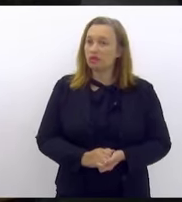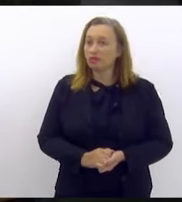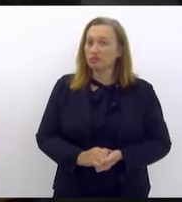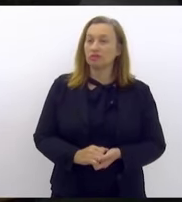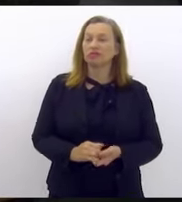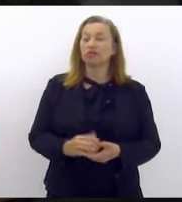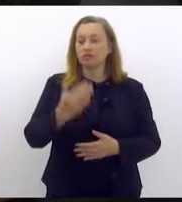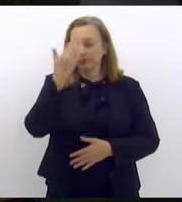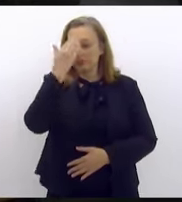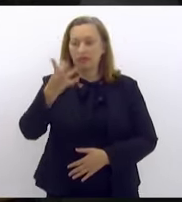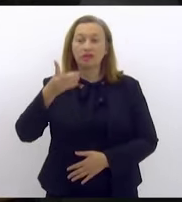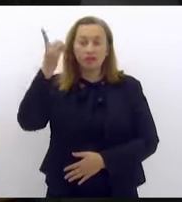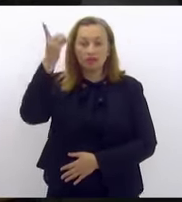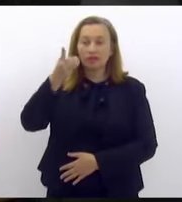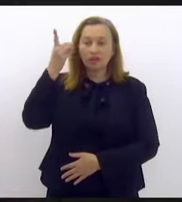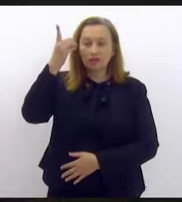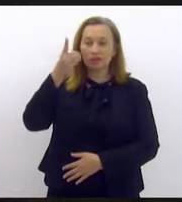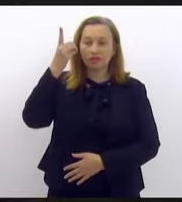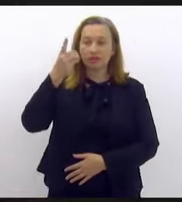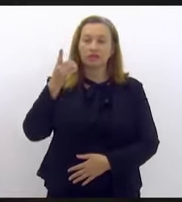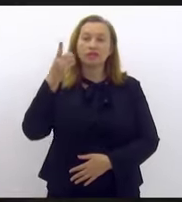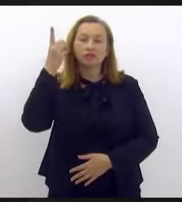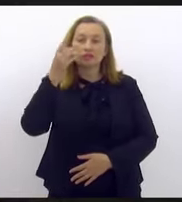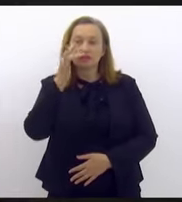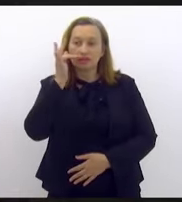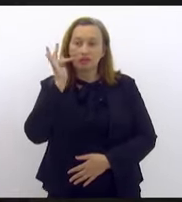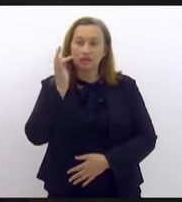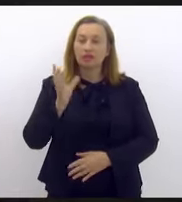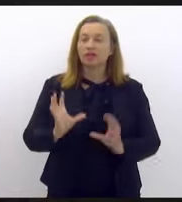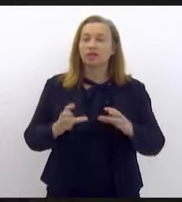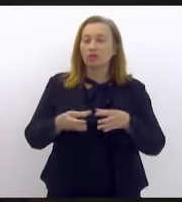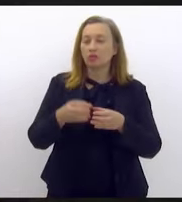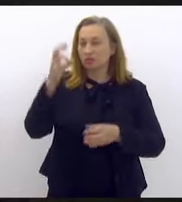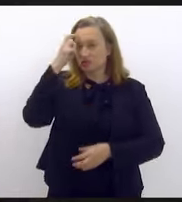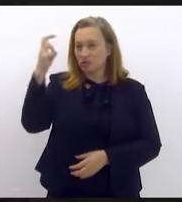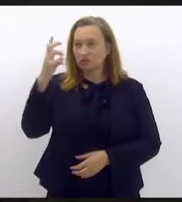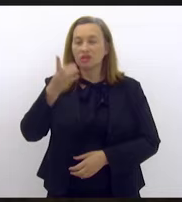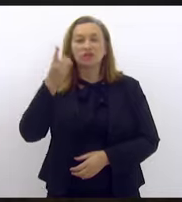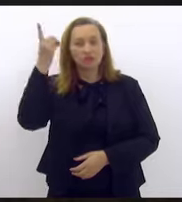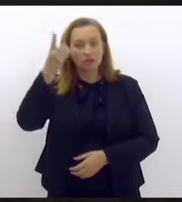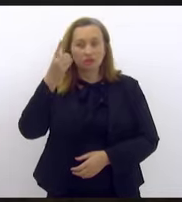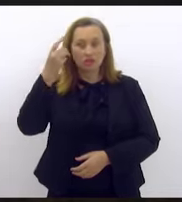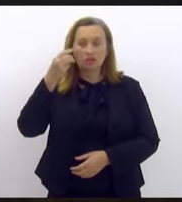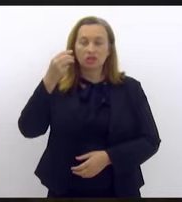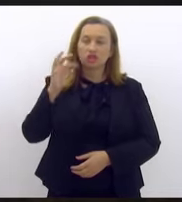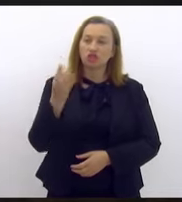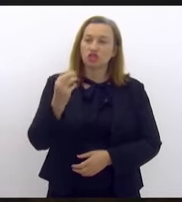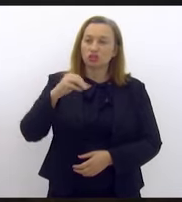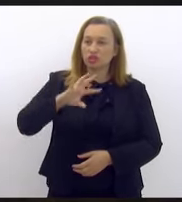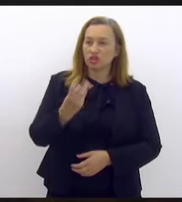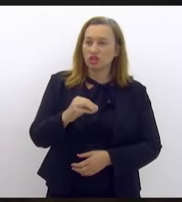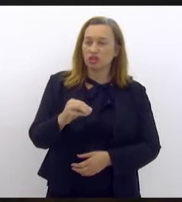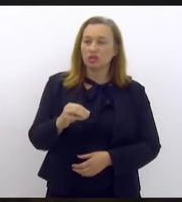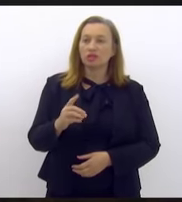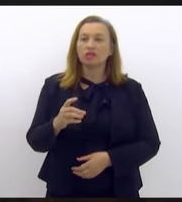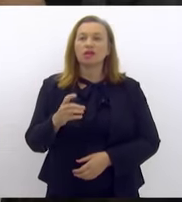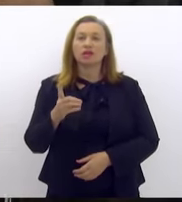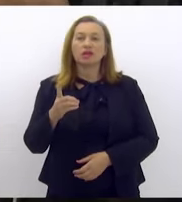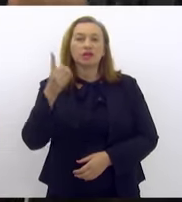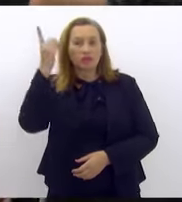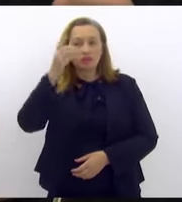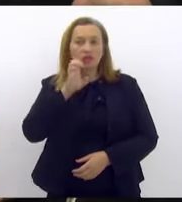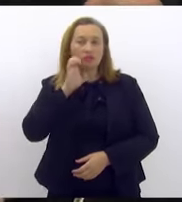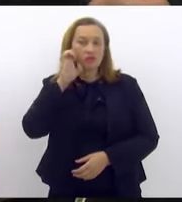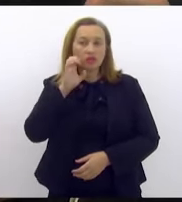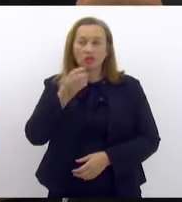obrigado, deputado Serafini. Pela Comissão de Cultura, deputado Chico Machado, por favor, que a deputada Verônica está gravando ali, por favor.